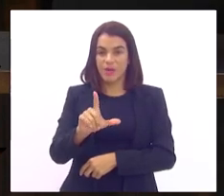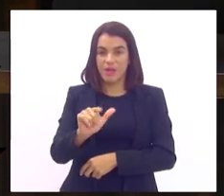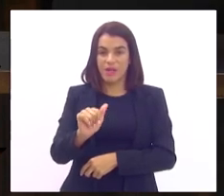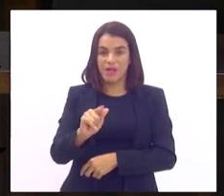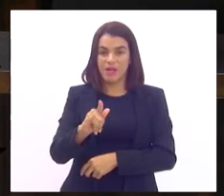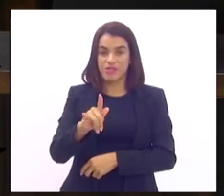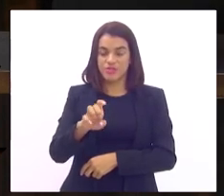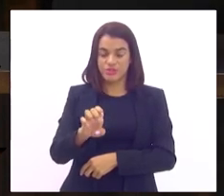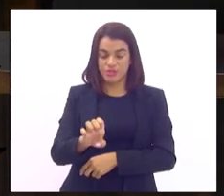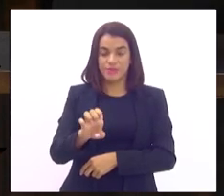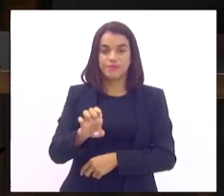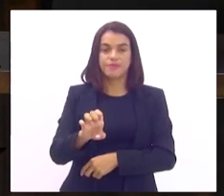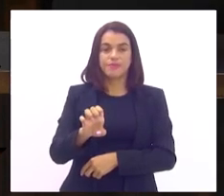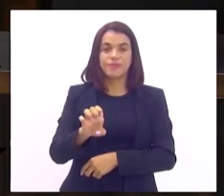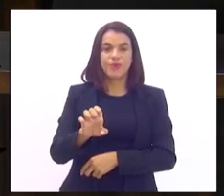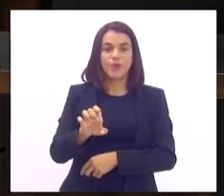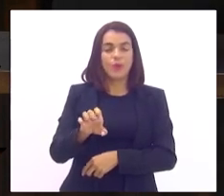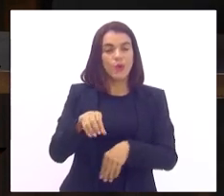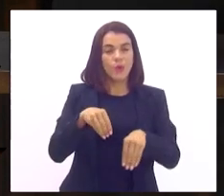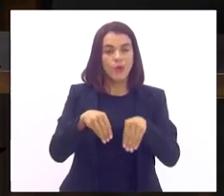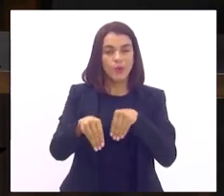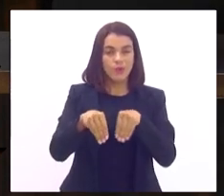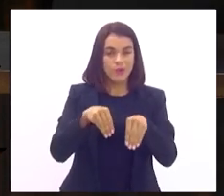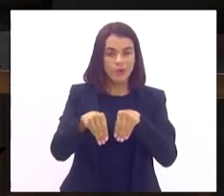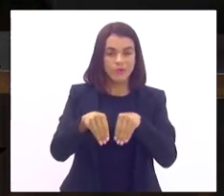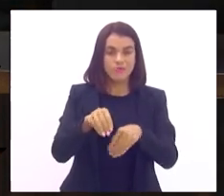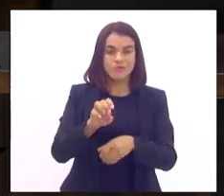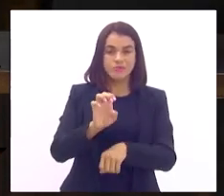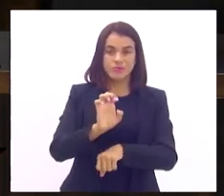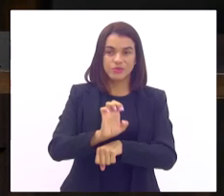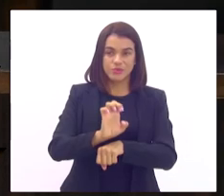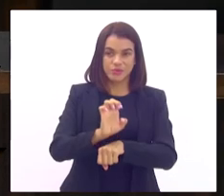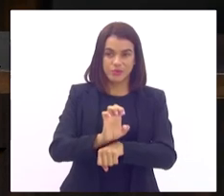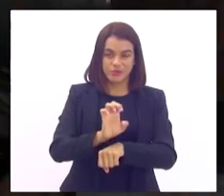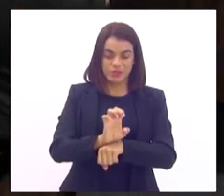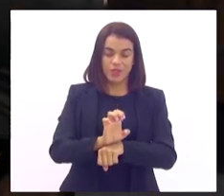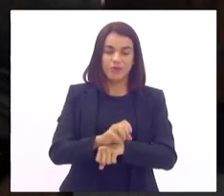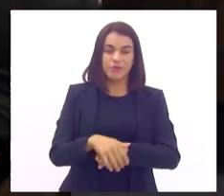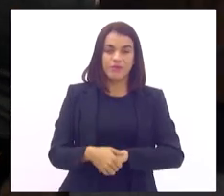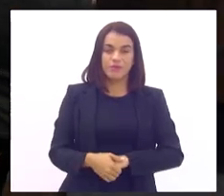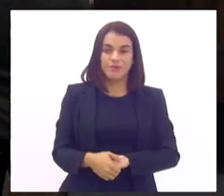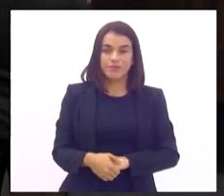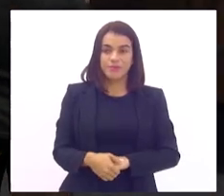Estado, representando nesse ato a Controladoria-Geral do Estado.